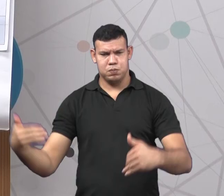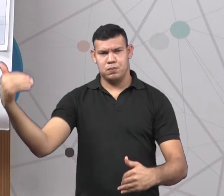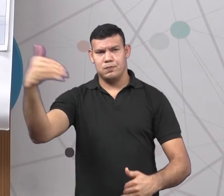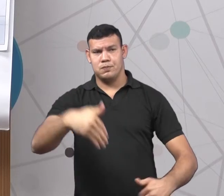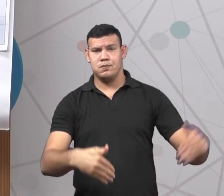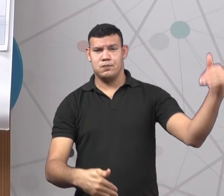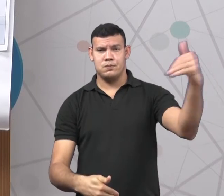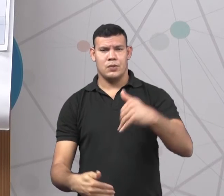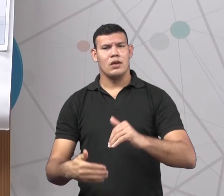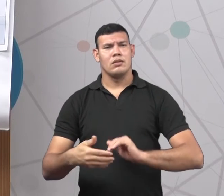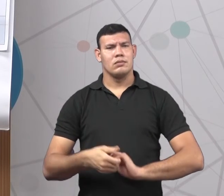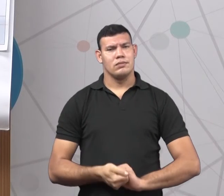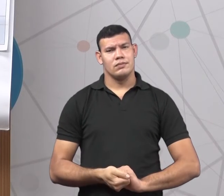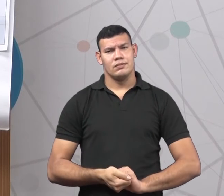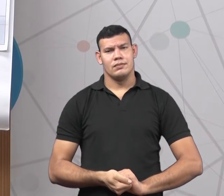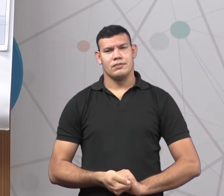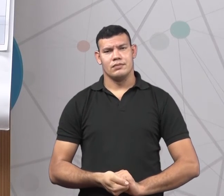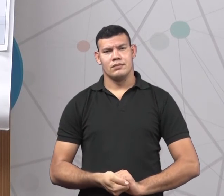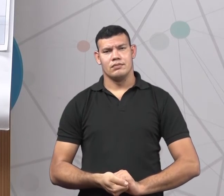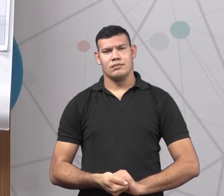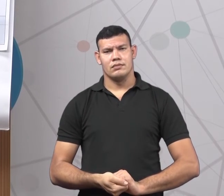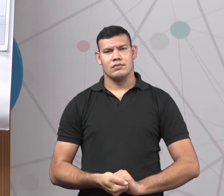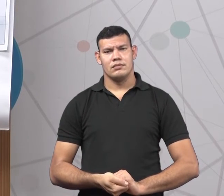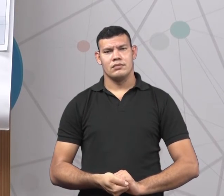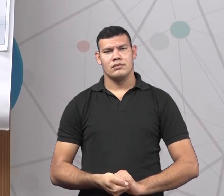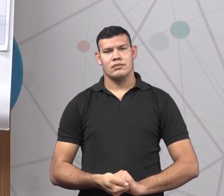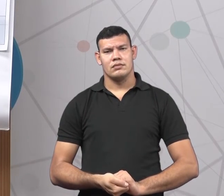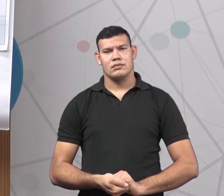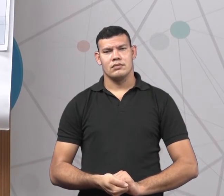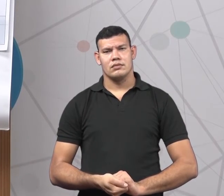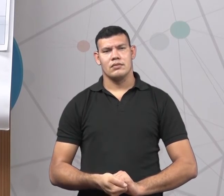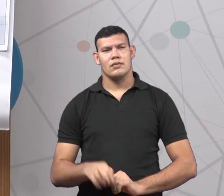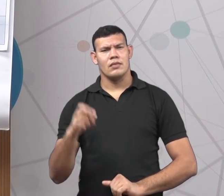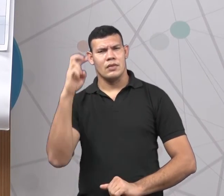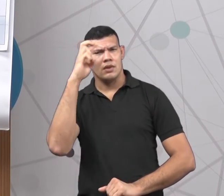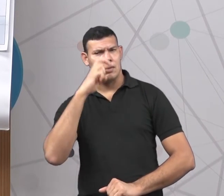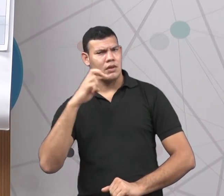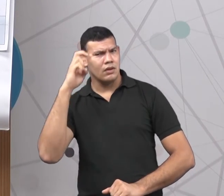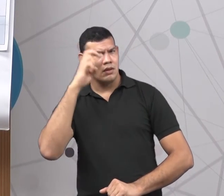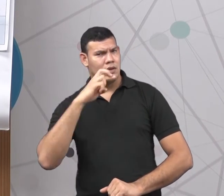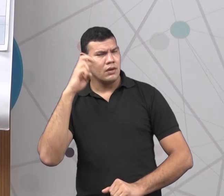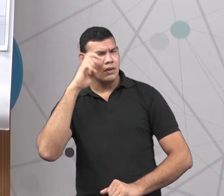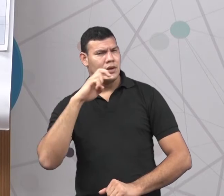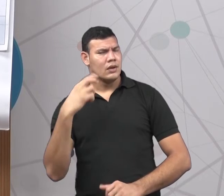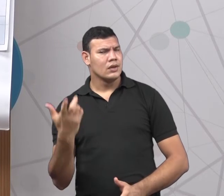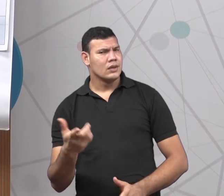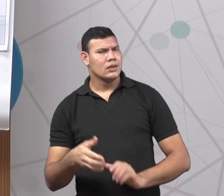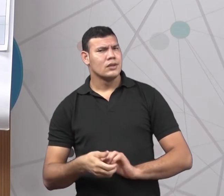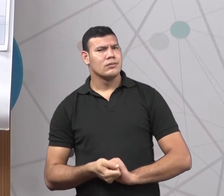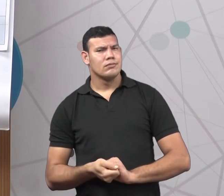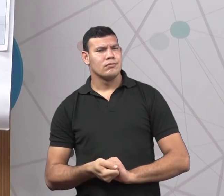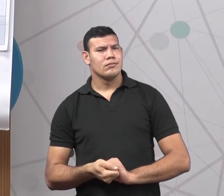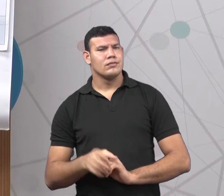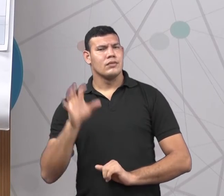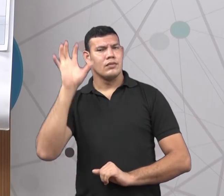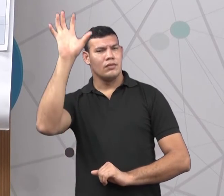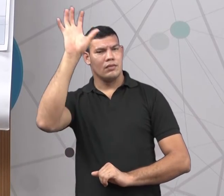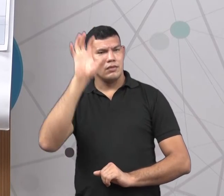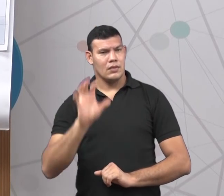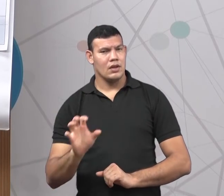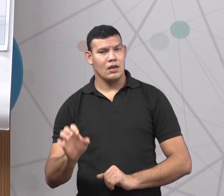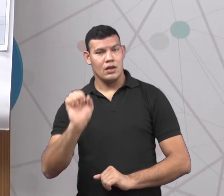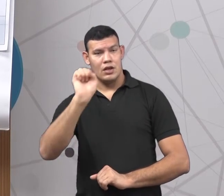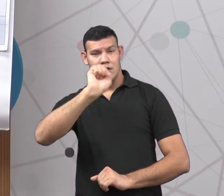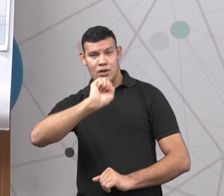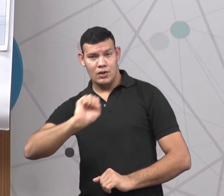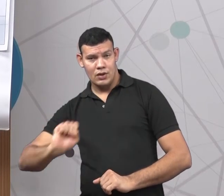para morar na região? Olhando aqui, o que você vê? A região Sudeste,